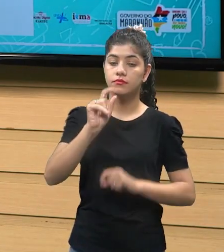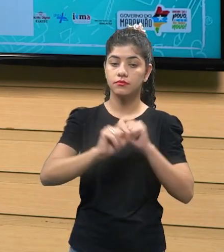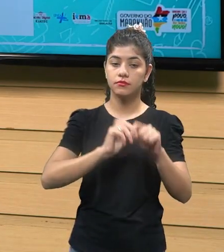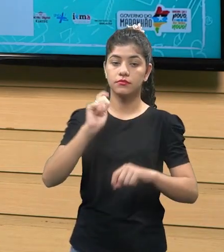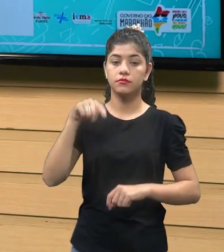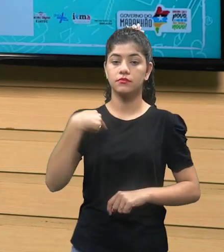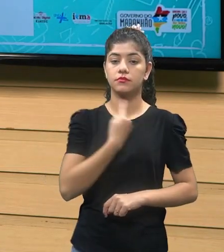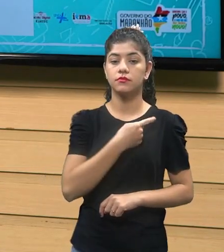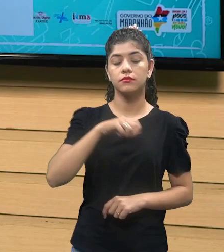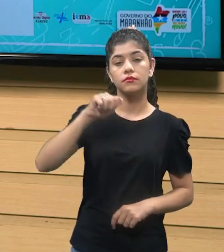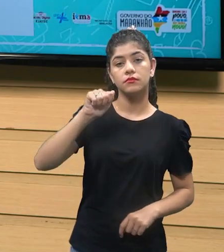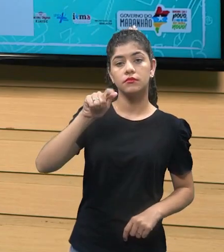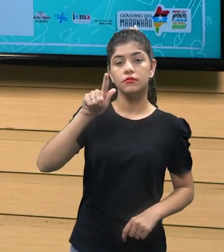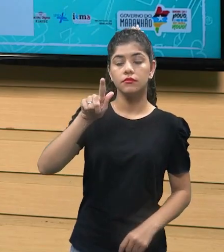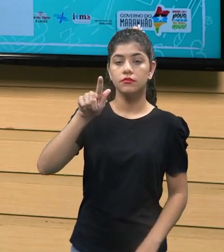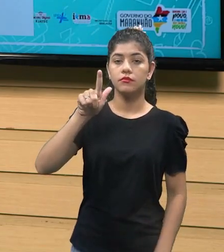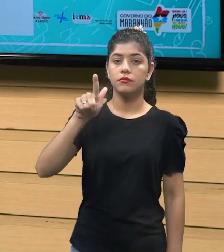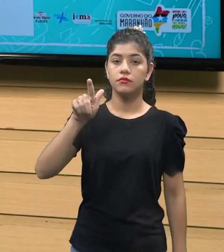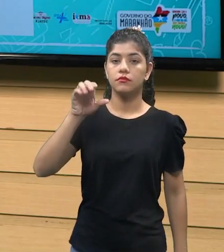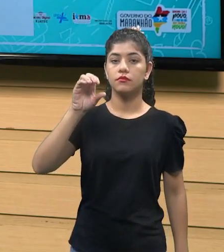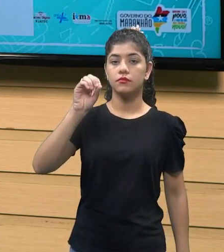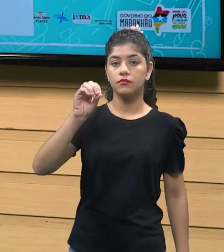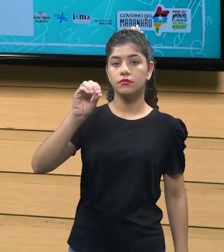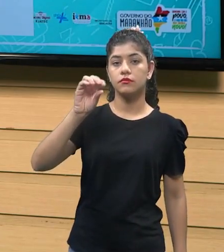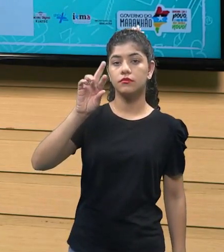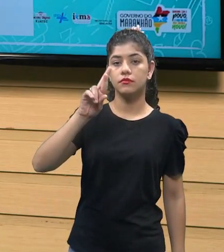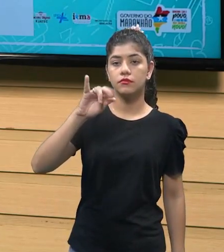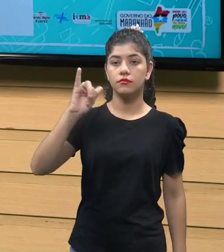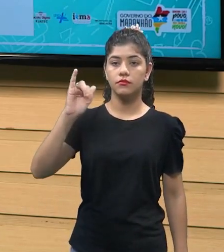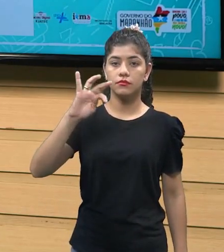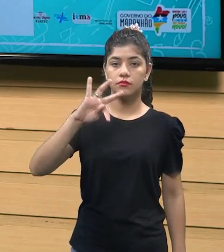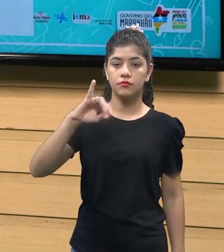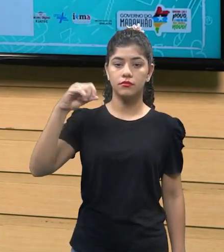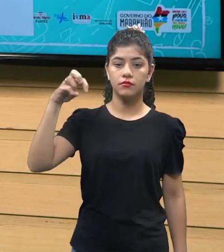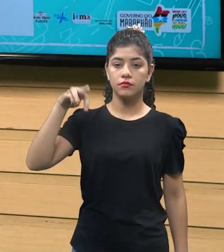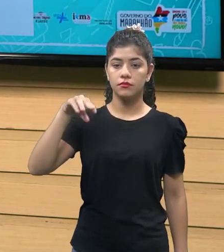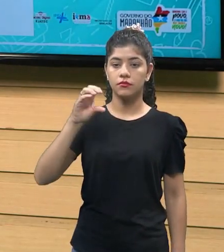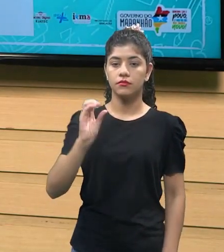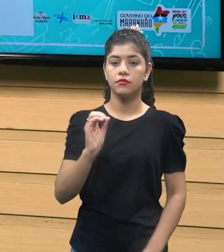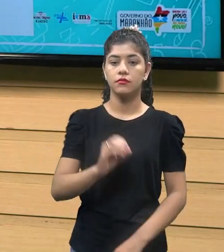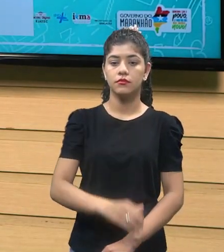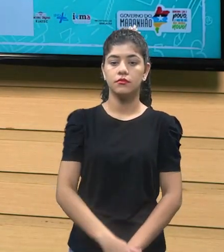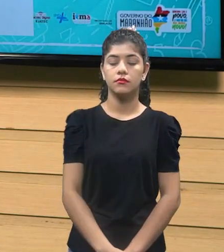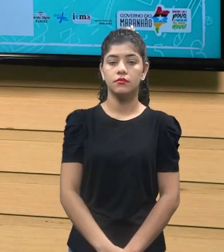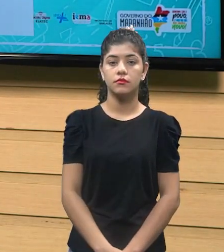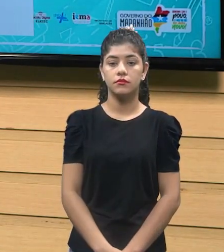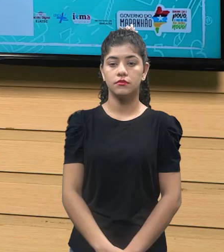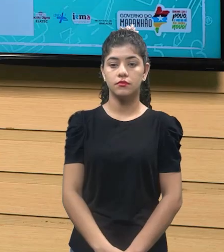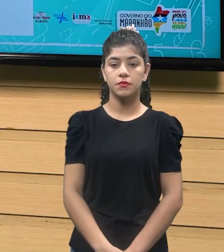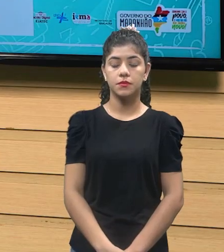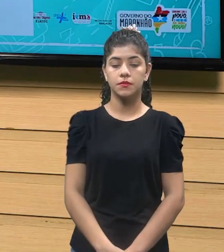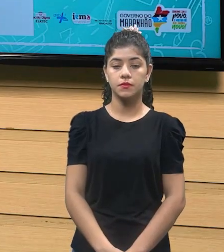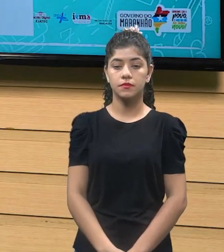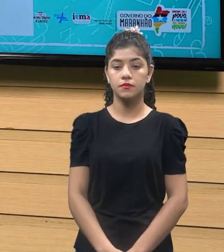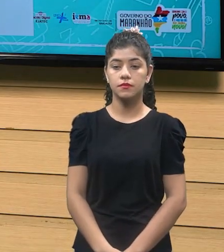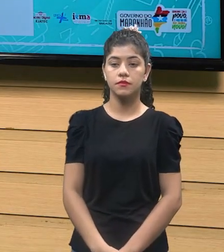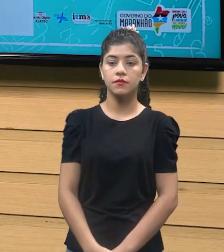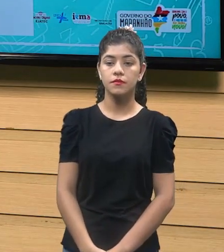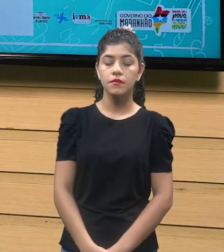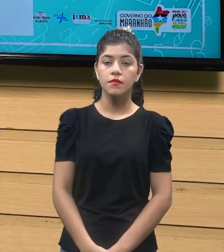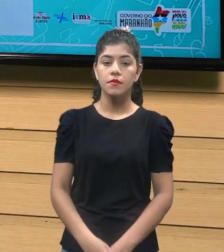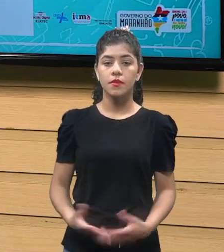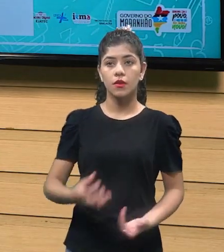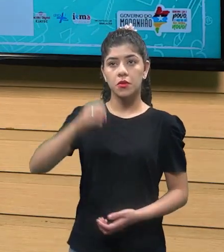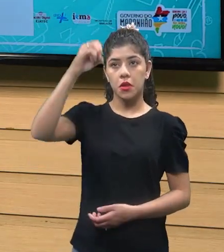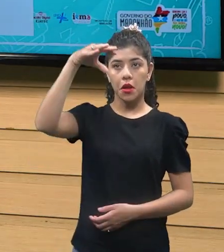nosso algoritmo. Então ele é realmente uma forma bem simples. Tá? Então, a lâmpada não